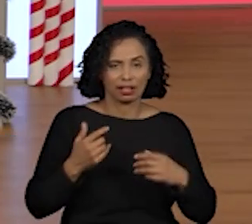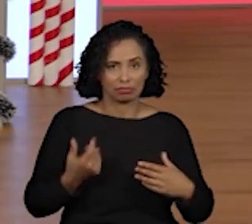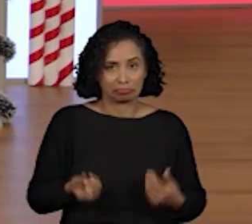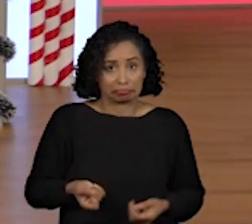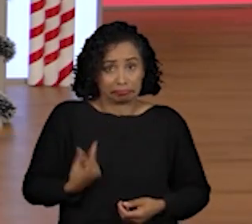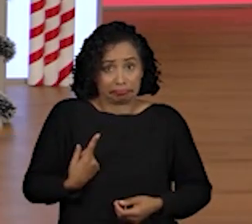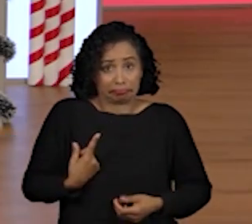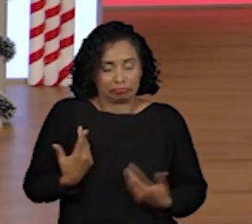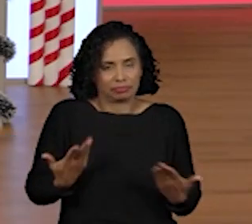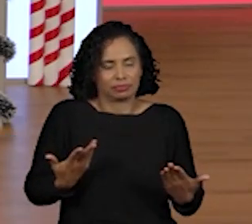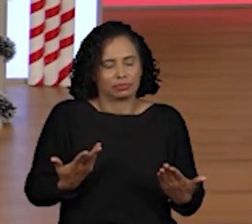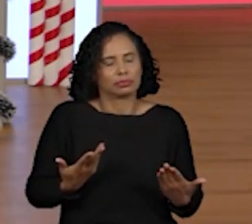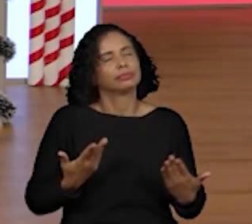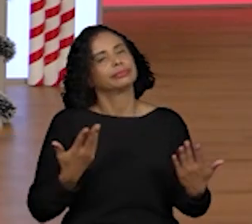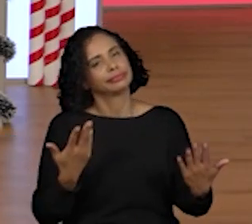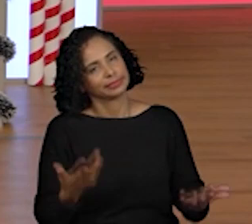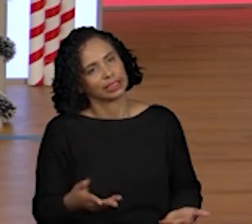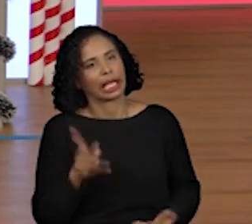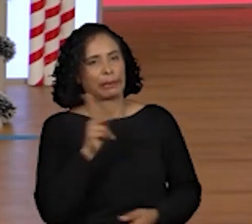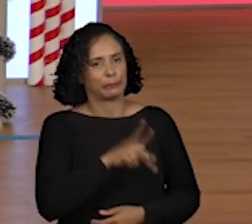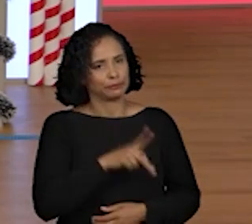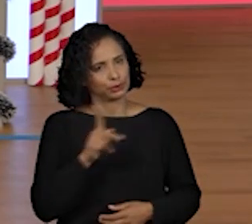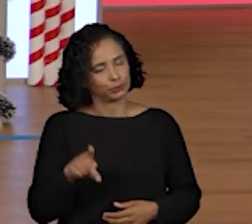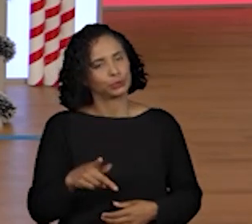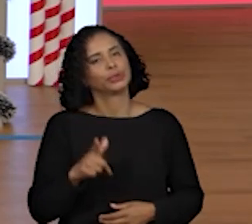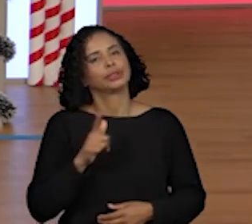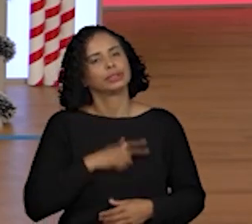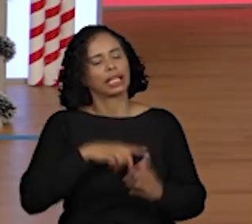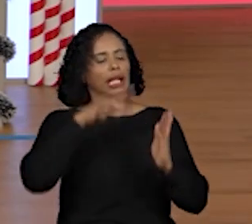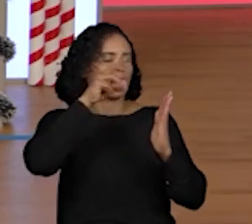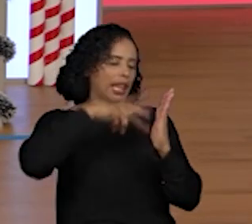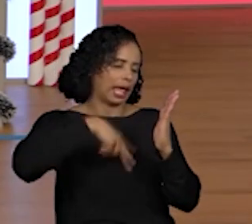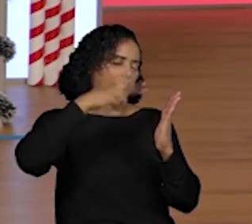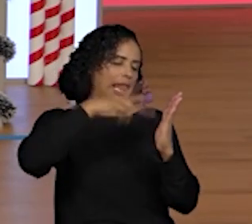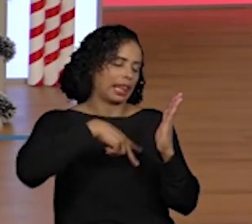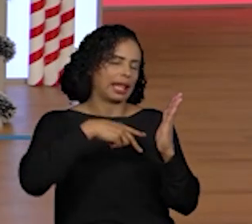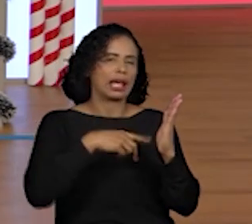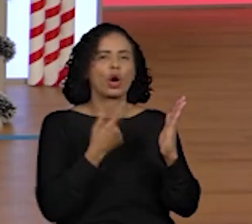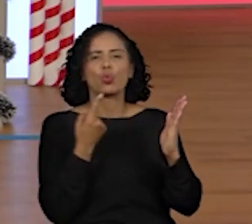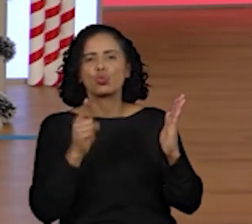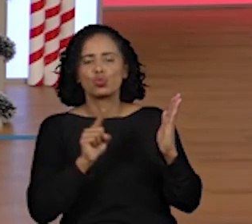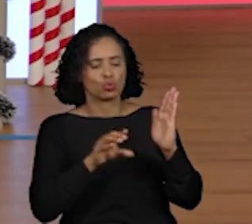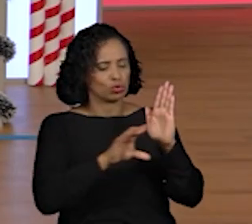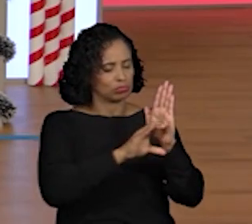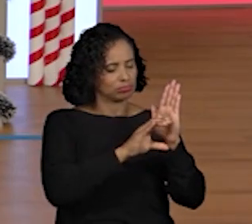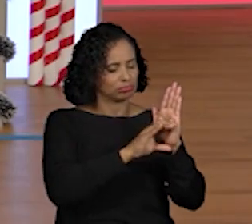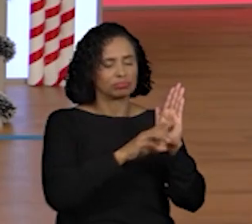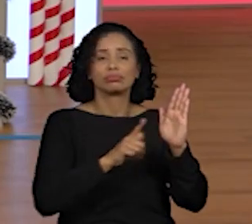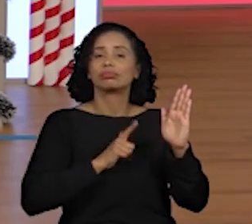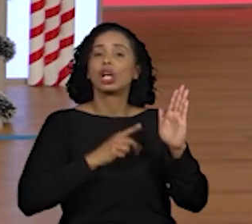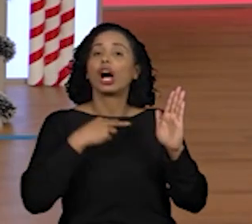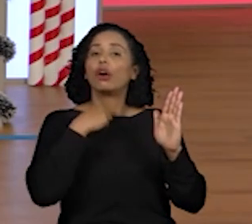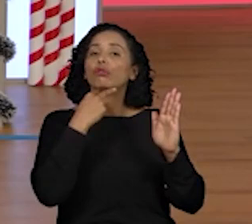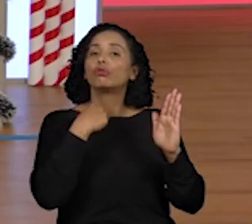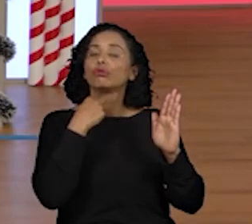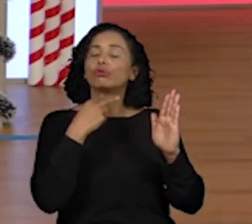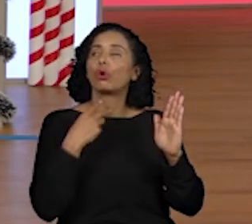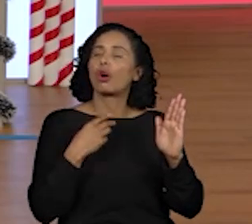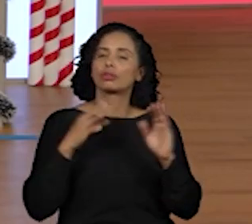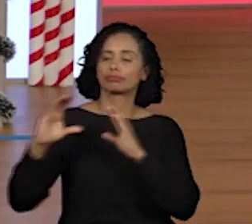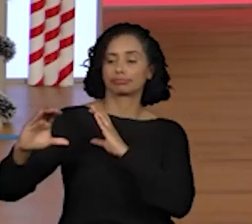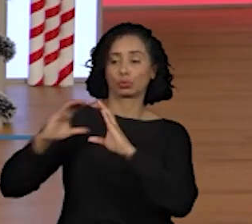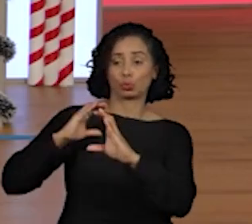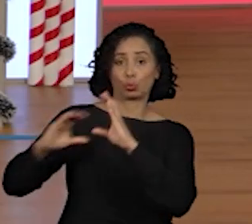Professor, na última parte, a voz que se comunica com o Petrúquio, ela não